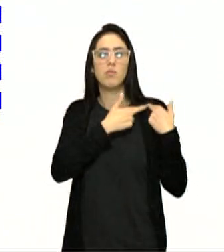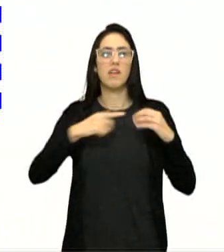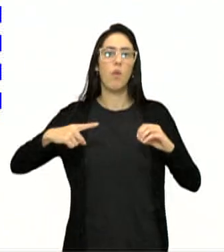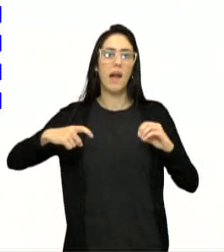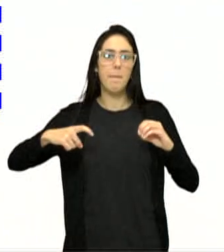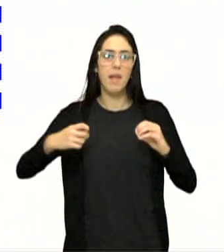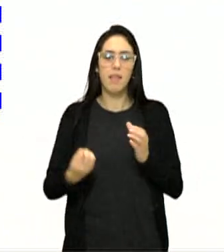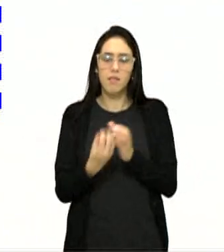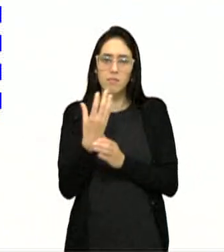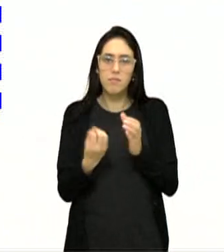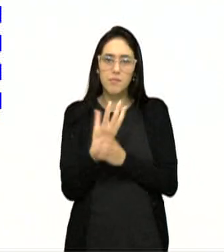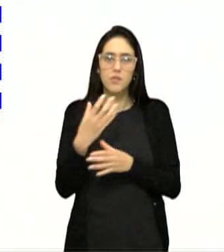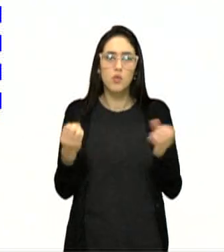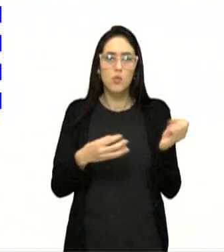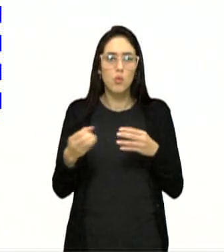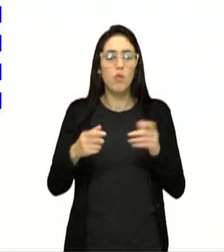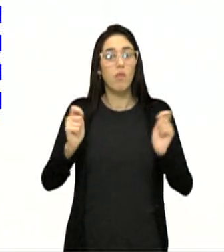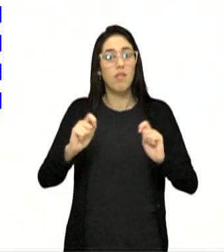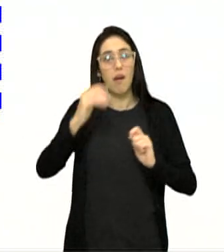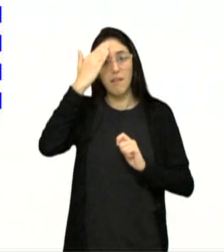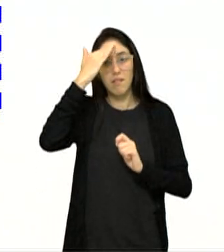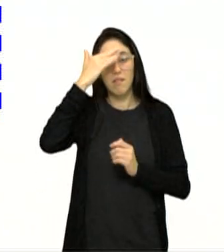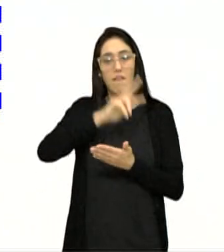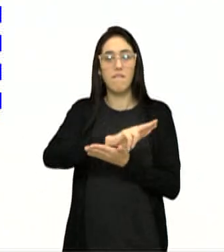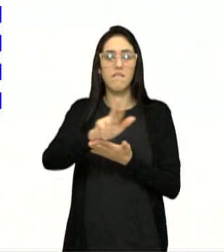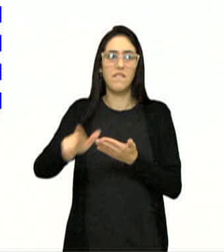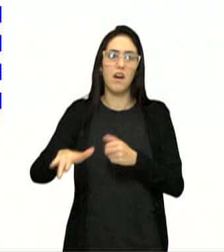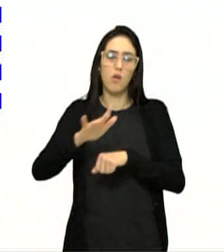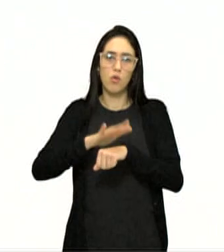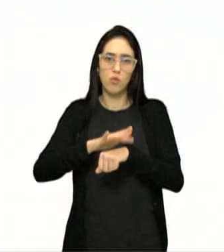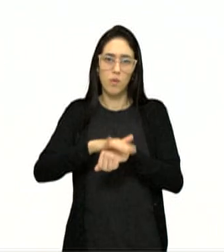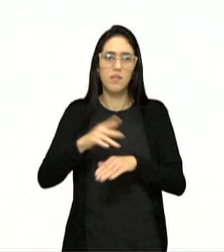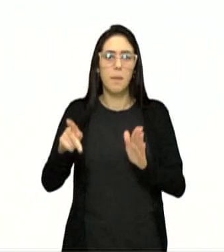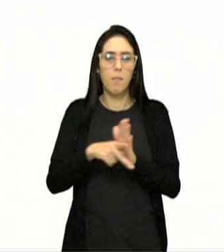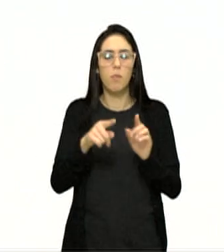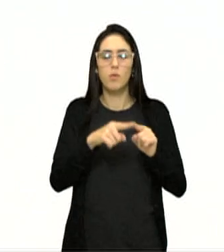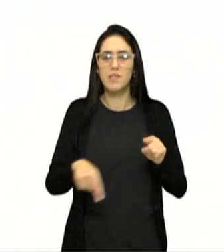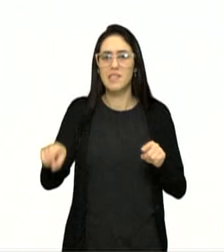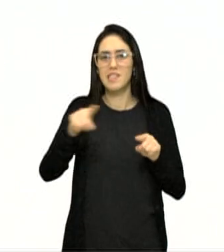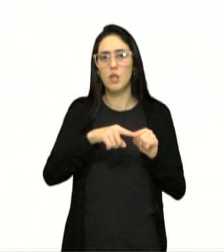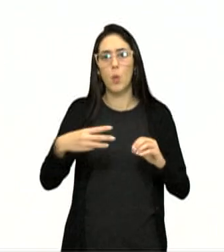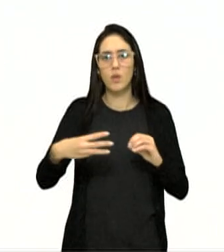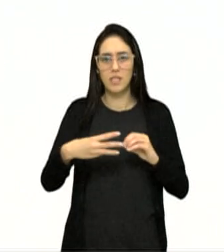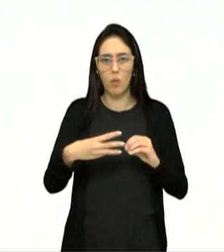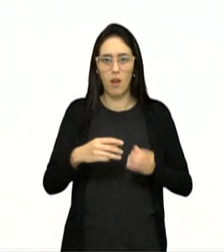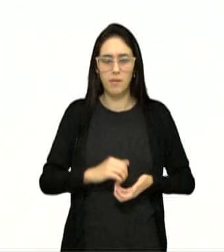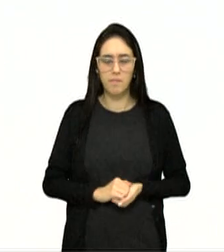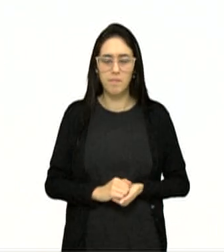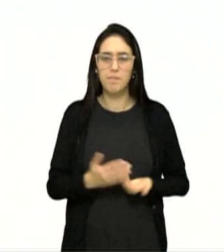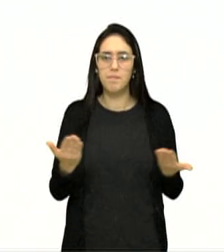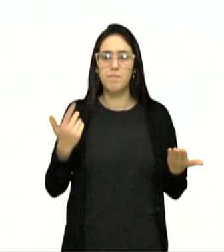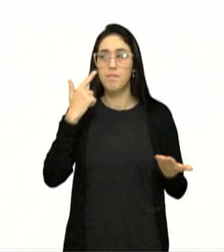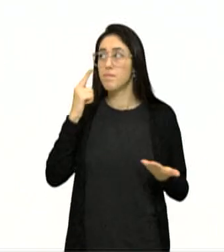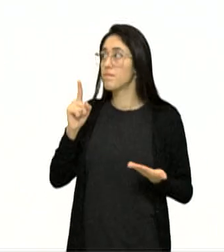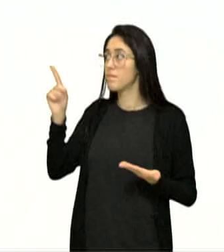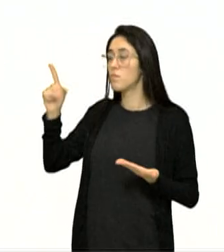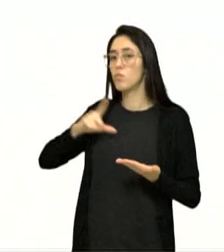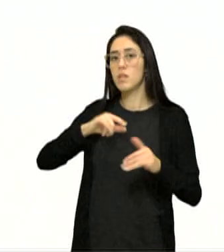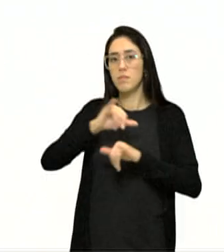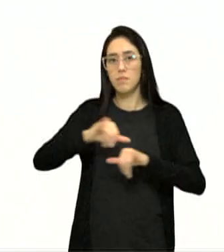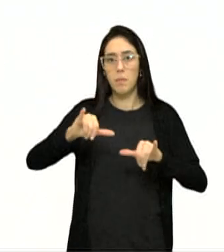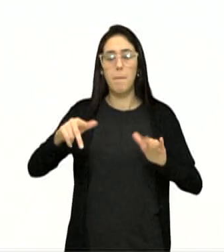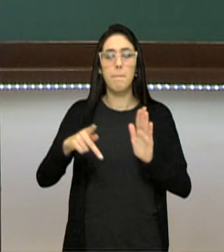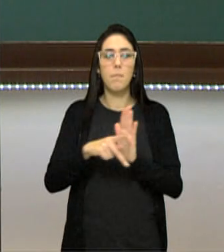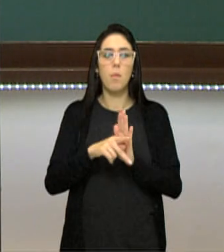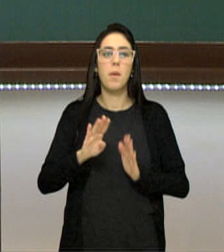estudo para a gente entender várias doenças relacionadas ao chamado ciclo celular. Beleza, uma reportagem da BBC News para